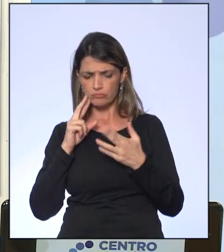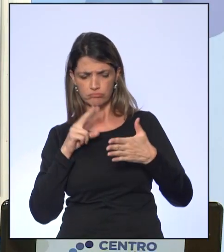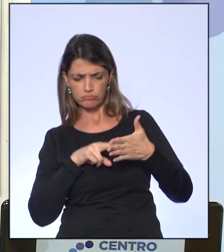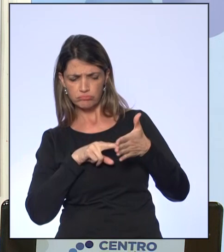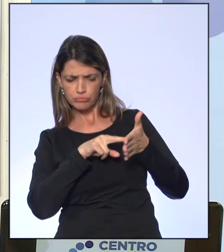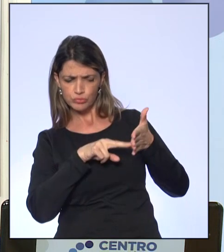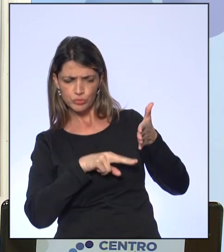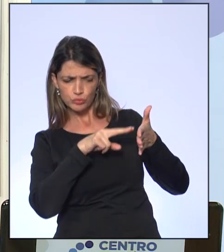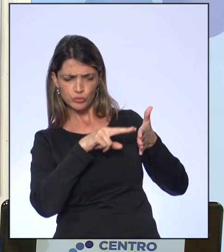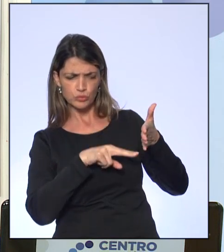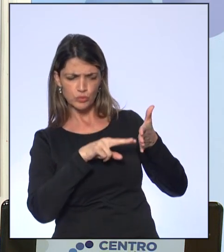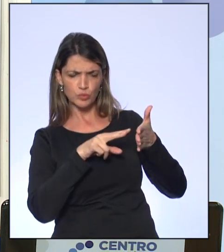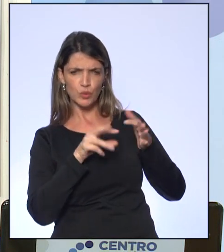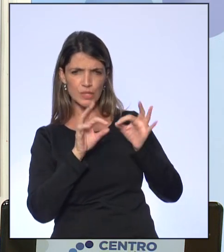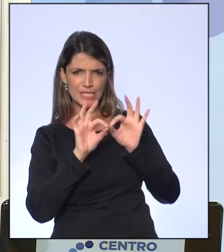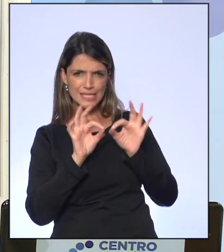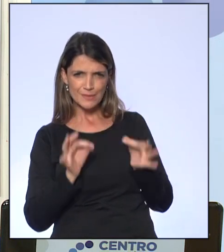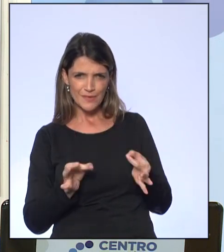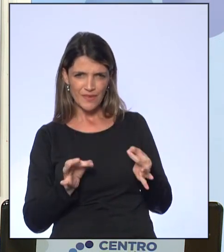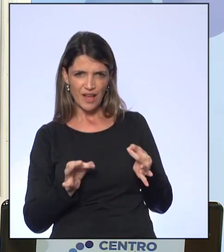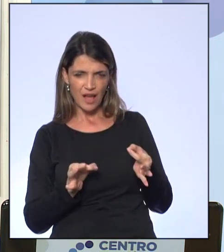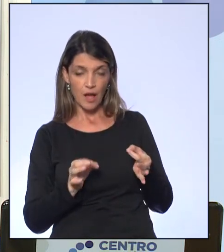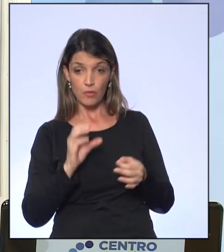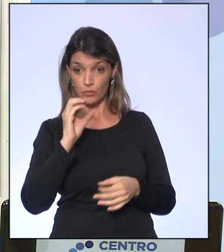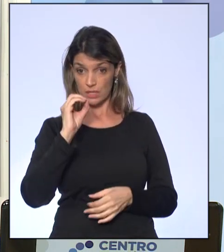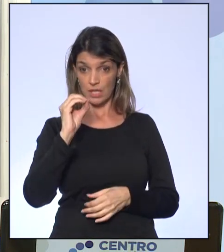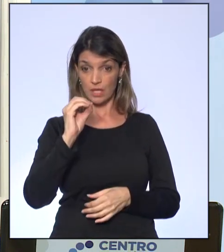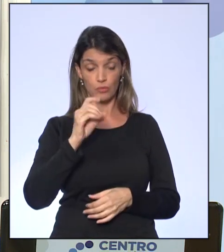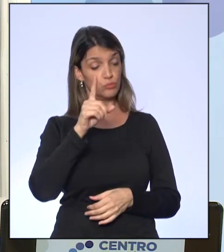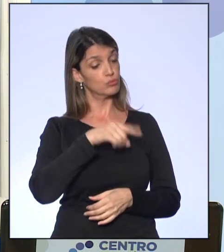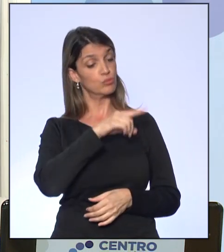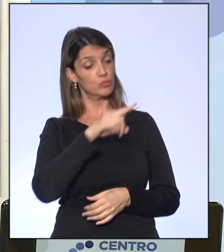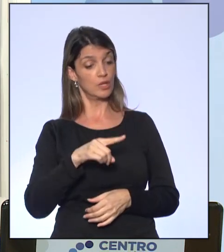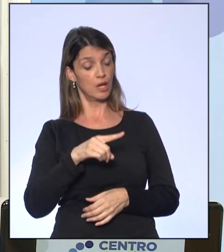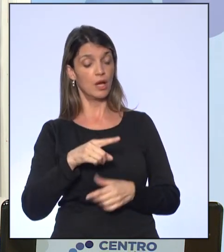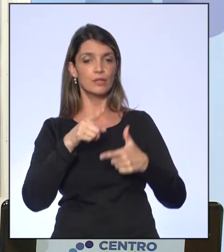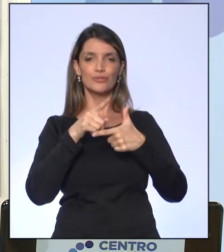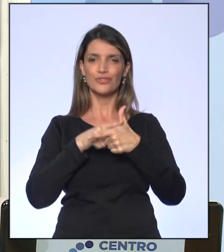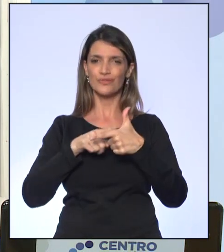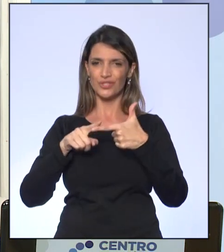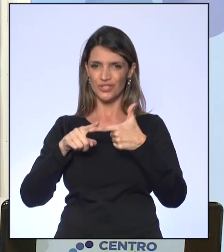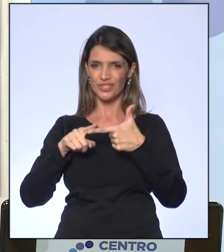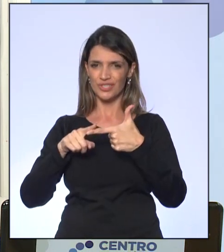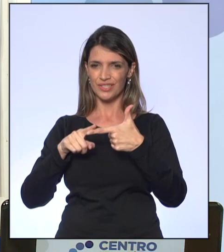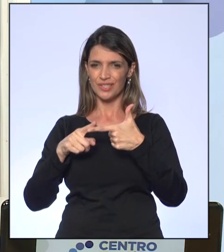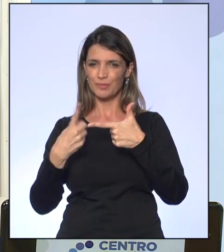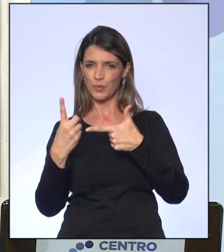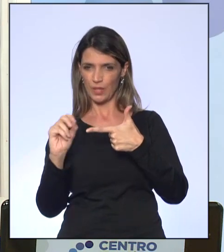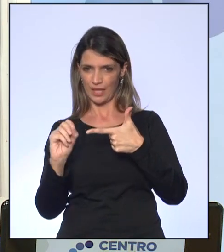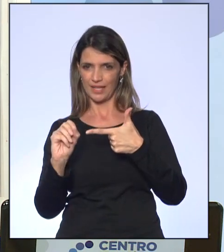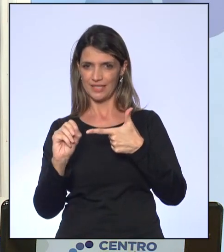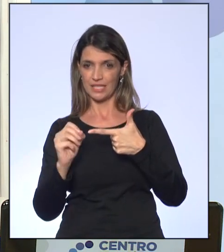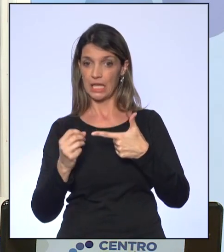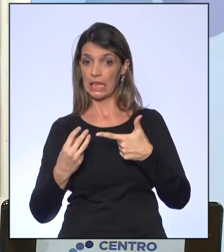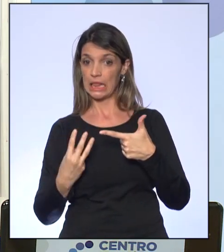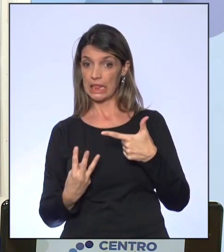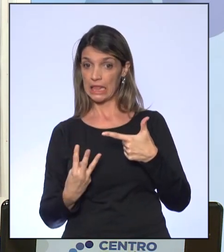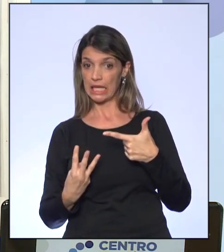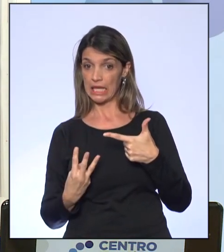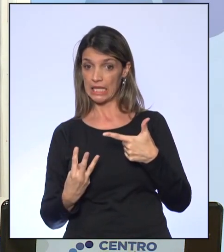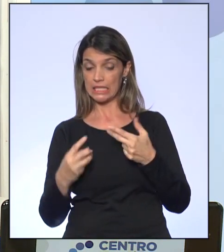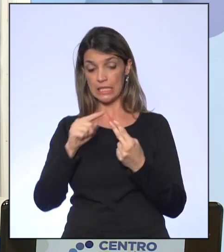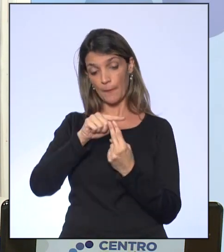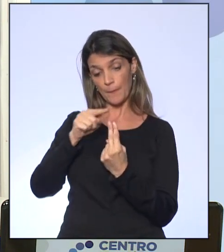uma simplificação. Cortar o zero é dividir por 10. Então, cortei aqui. Sobrou 3π